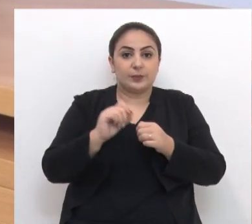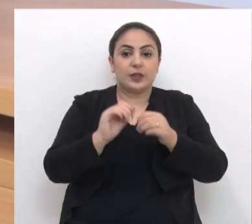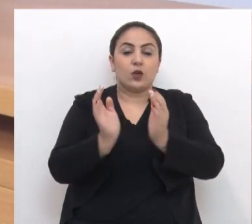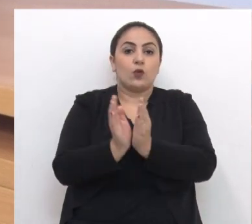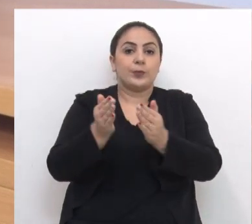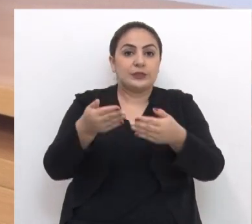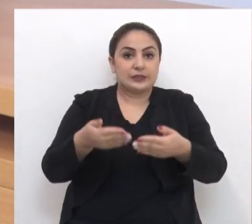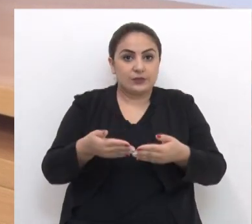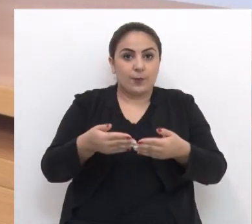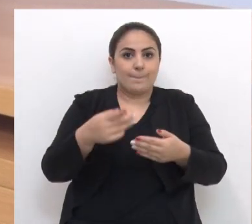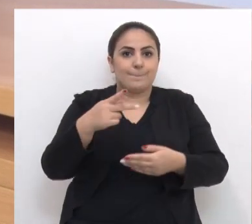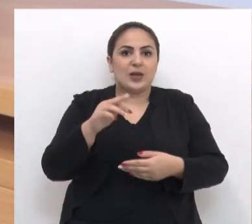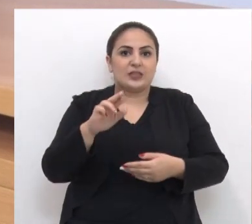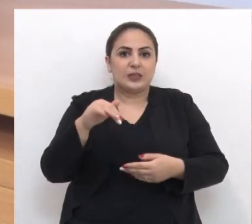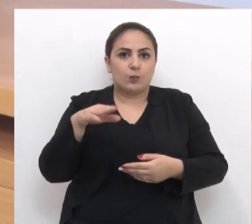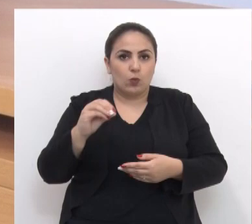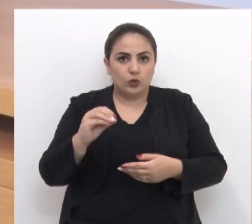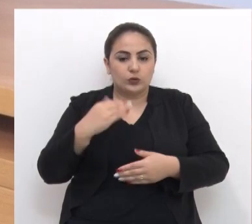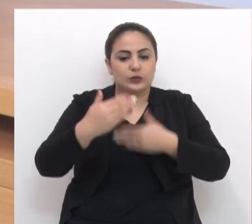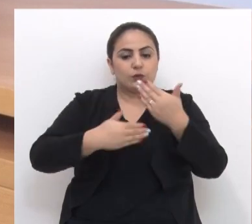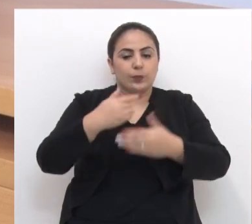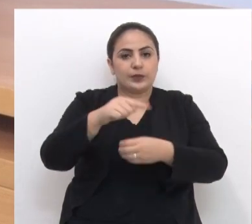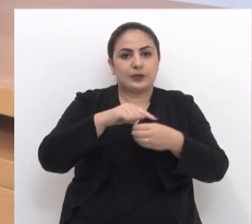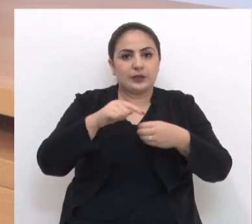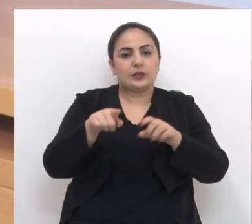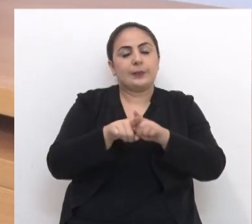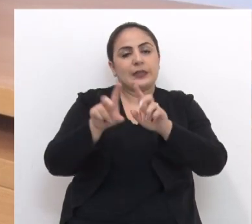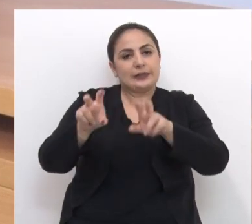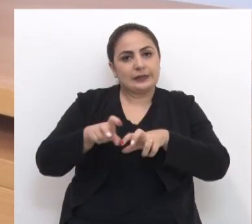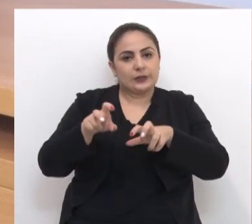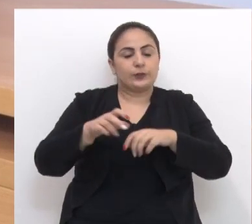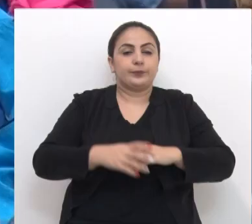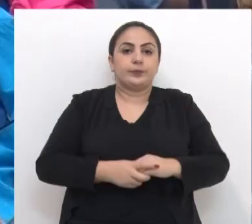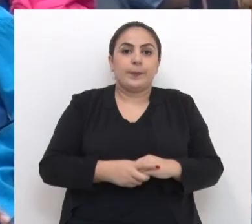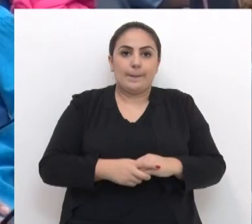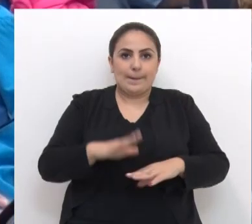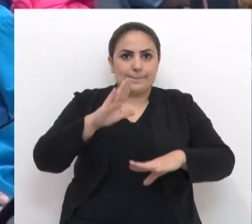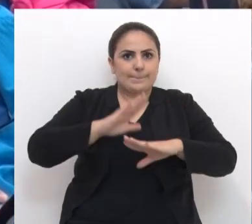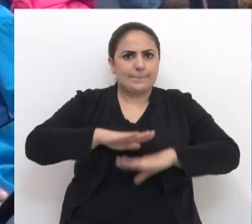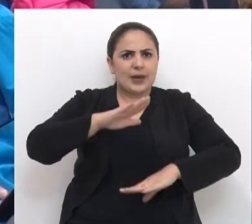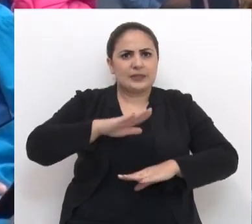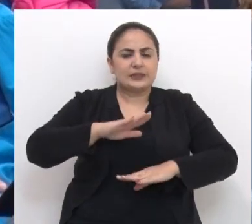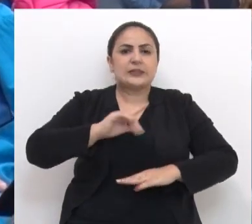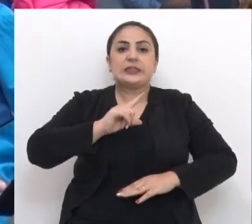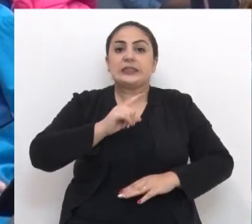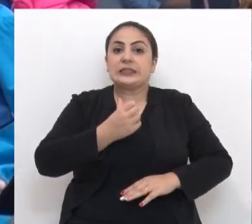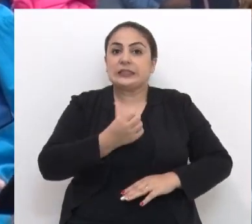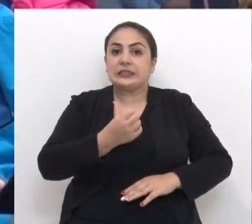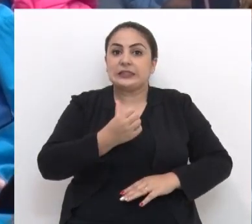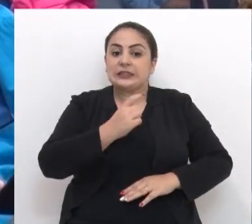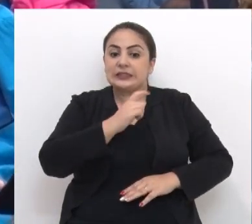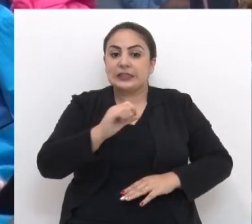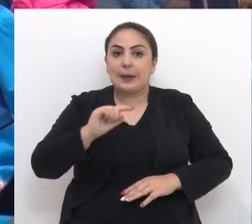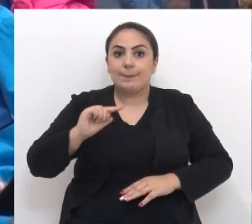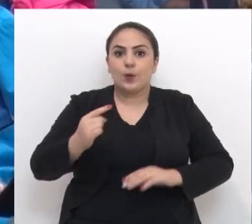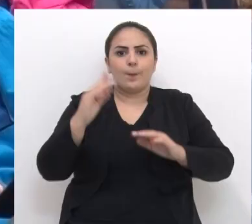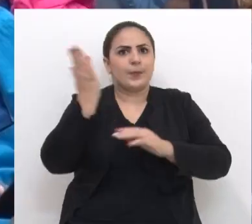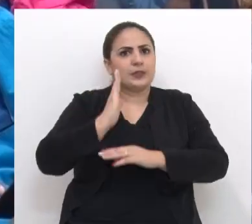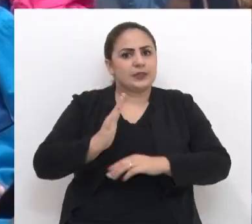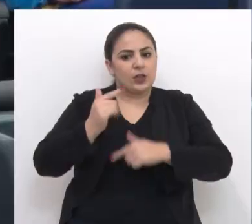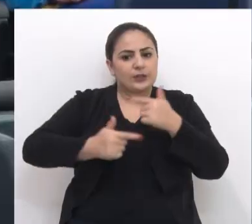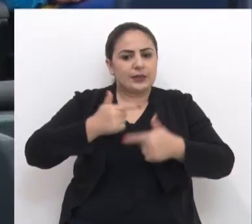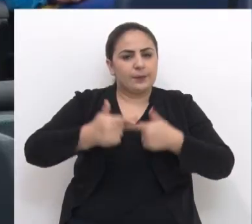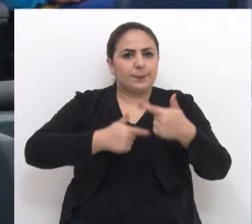promovida pela Comissão de Patrimônio, Desenvolvimento Urbano e Interior. Mais de 100 mil brasileiros trabalham nos